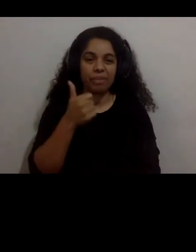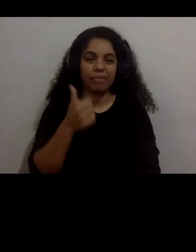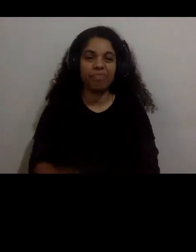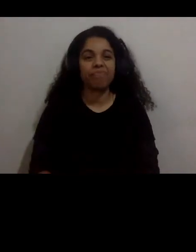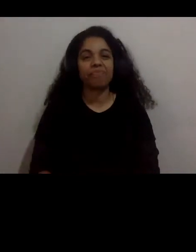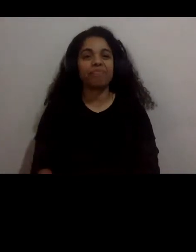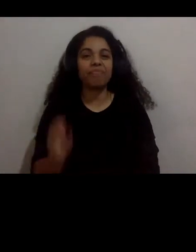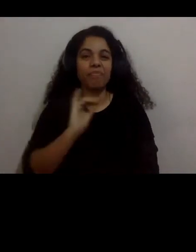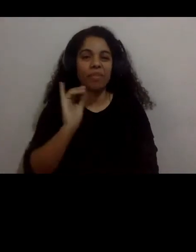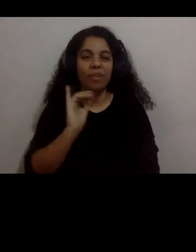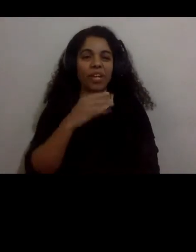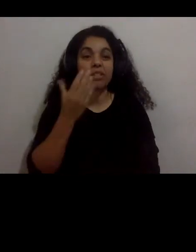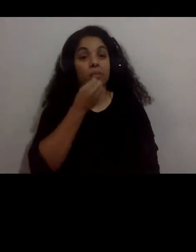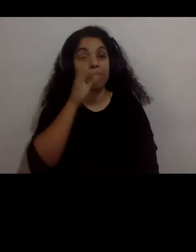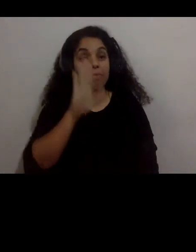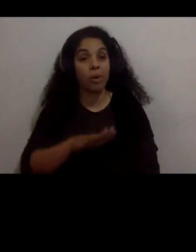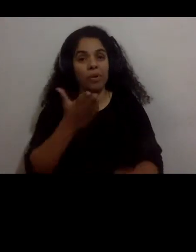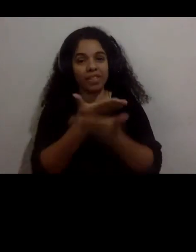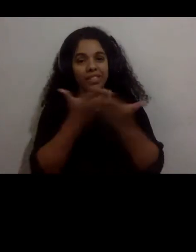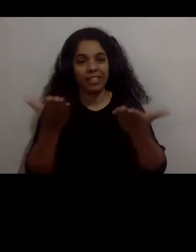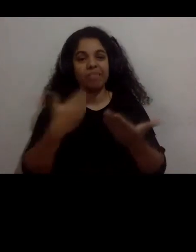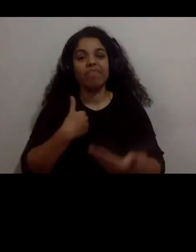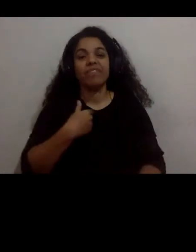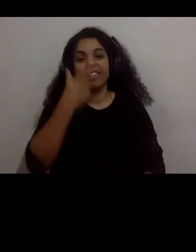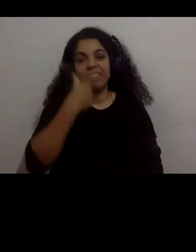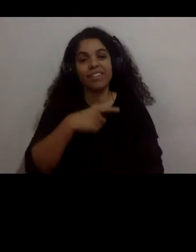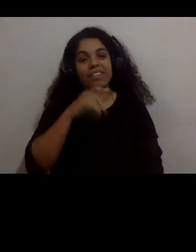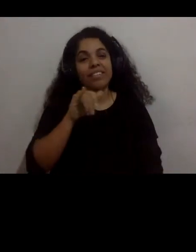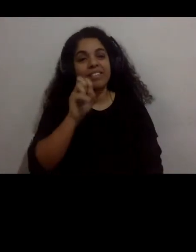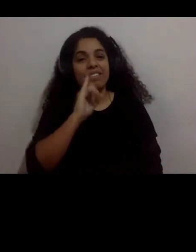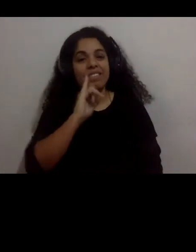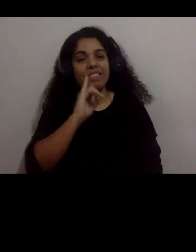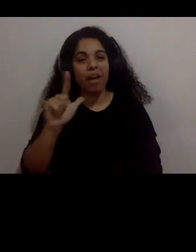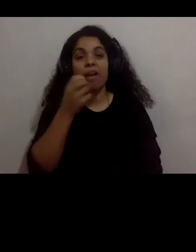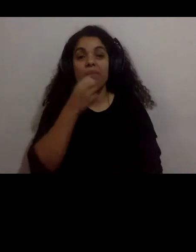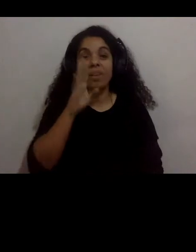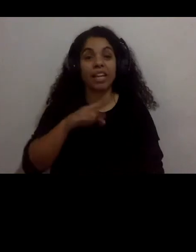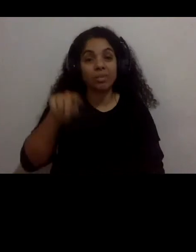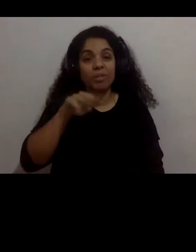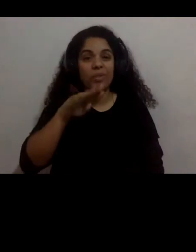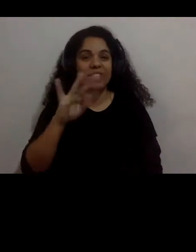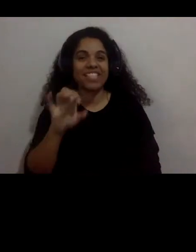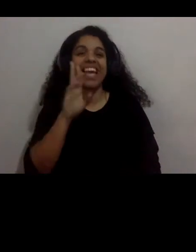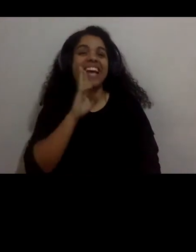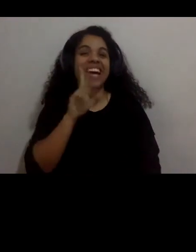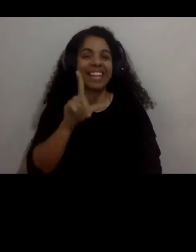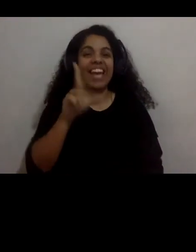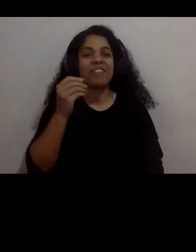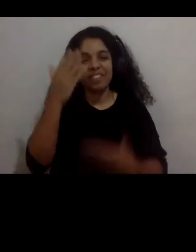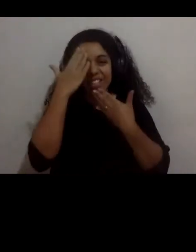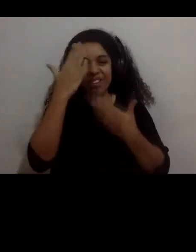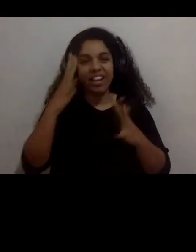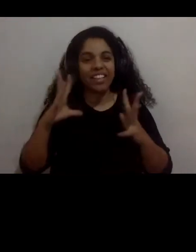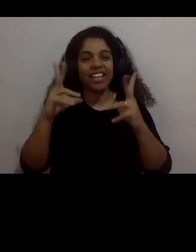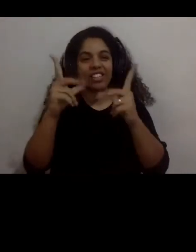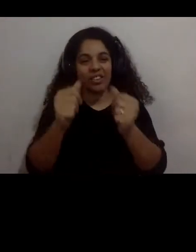Pessoal, boa tarde. Eu sou a Isabel. Boa tarde, pessoal da MTC, Raquel. Muito obrigada a